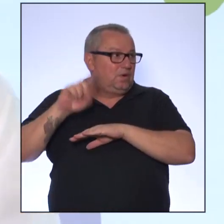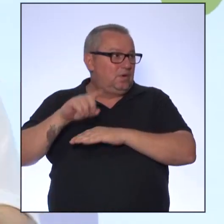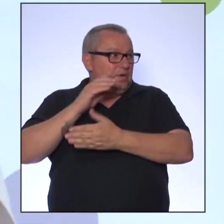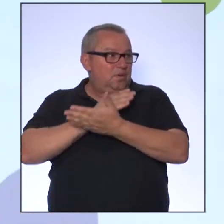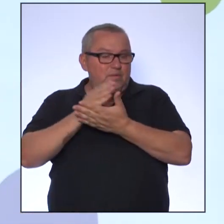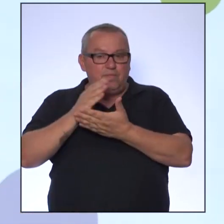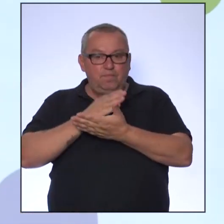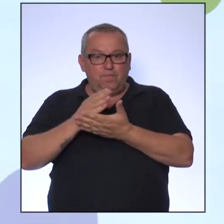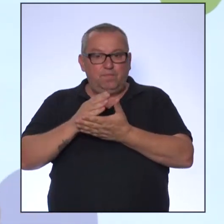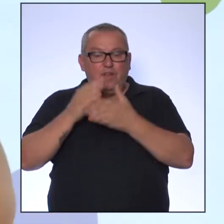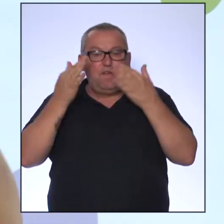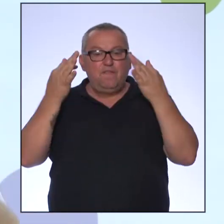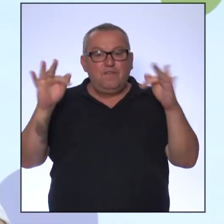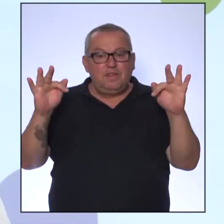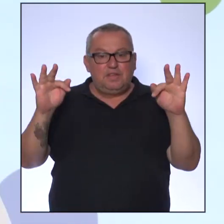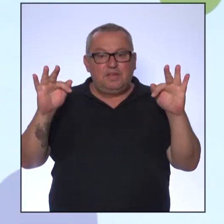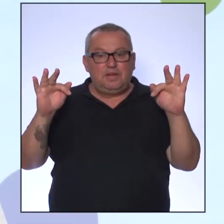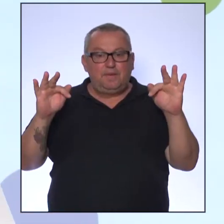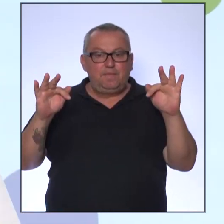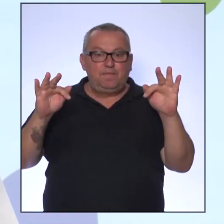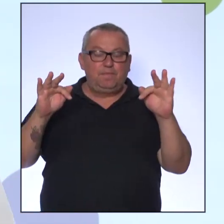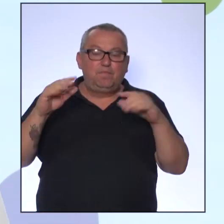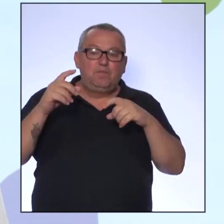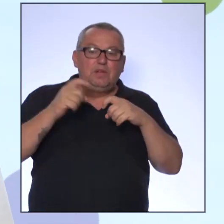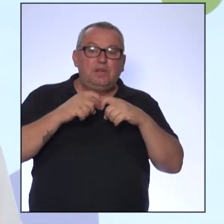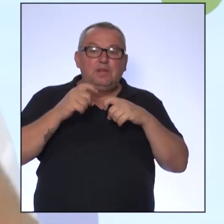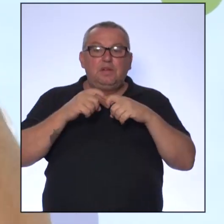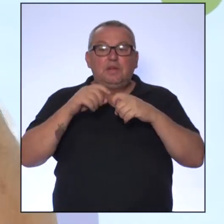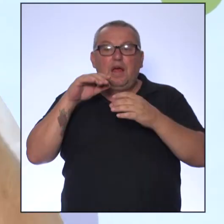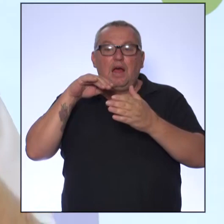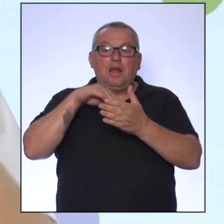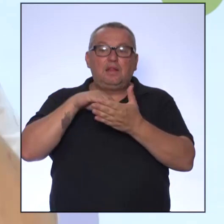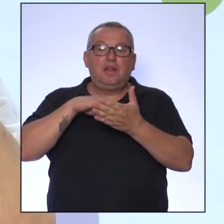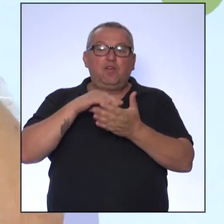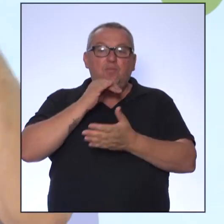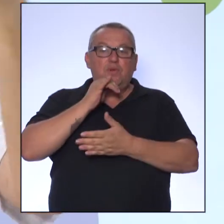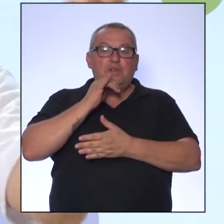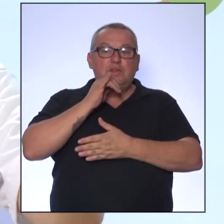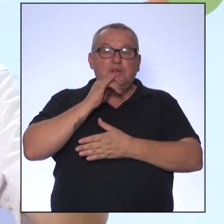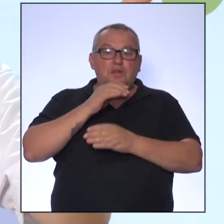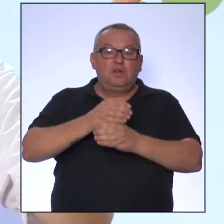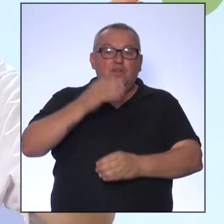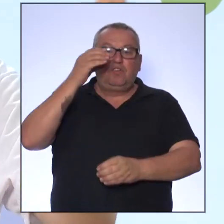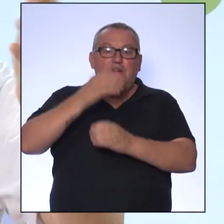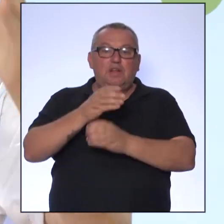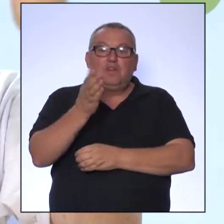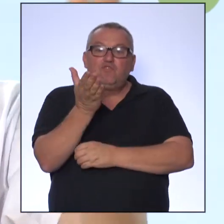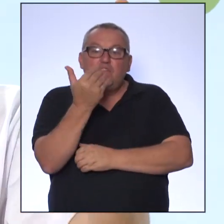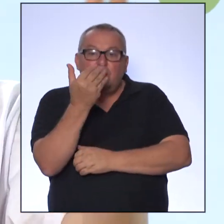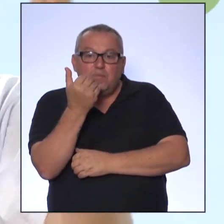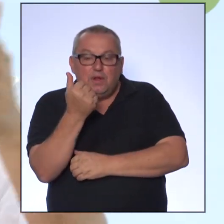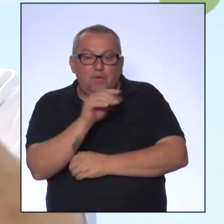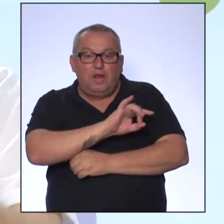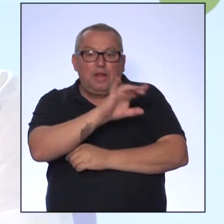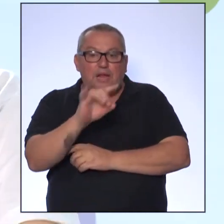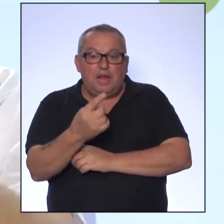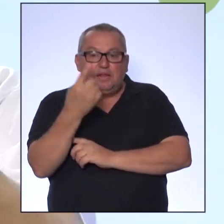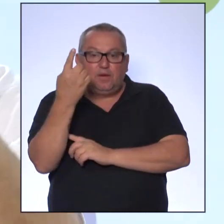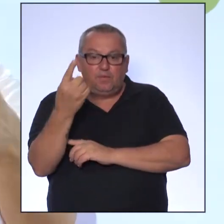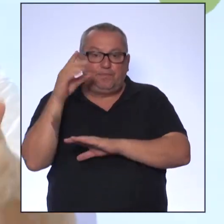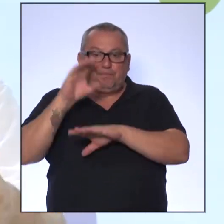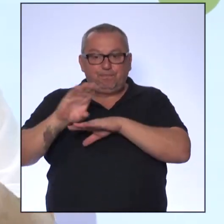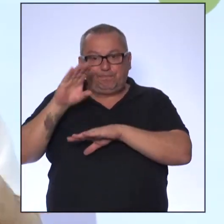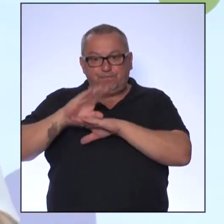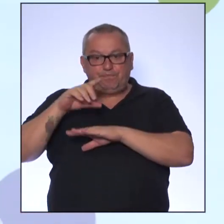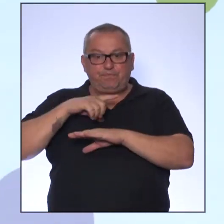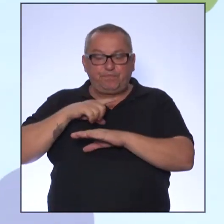desde física, medicina, até, por exemplo, engenharia de alimentos. E cada um desses cursos